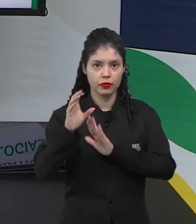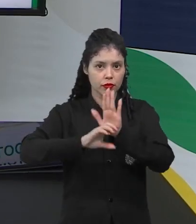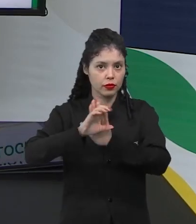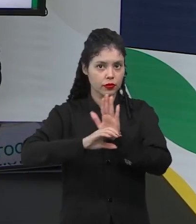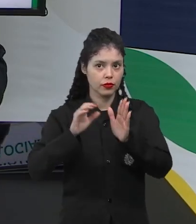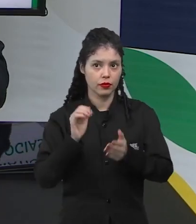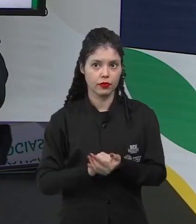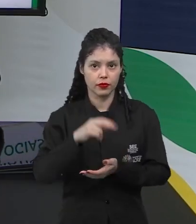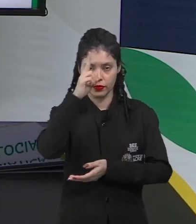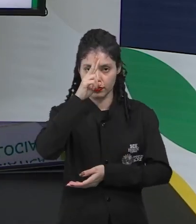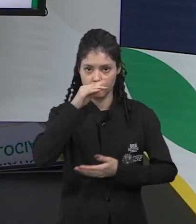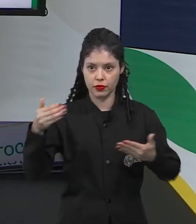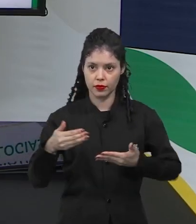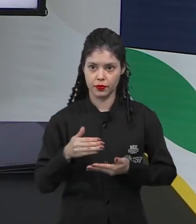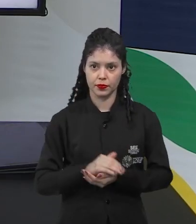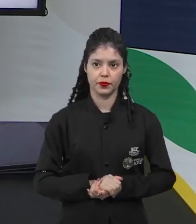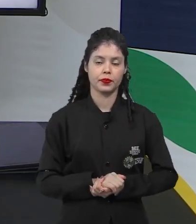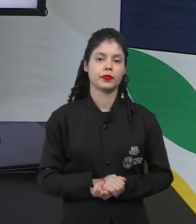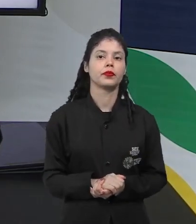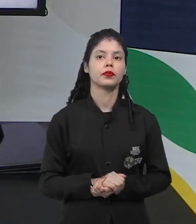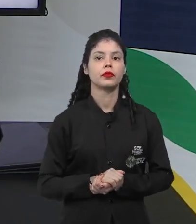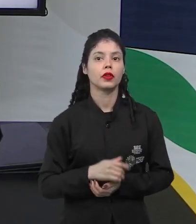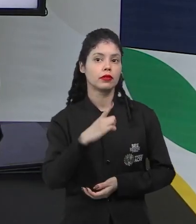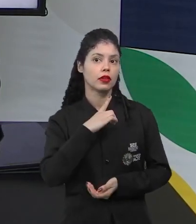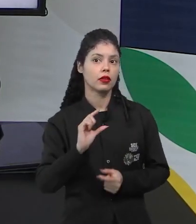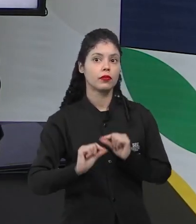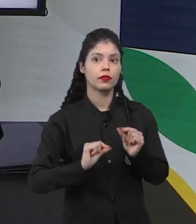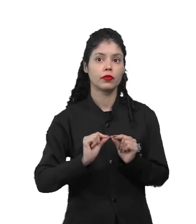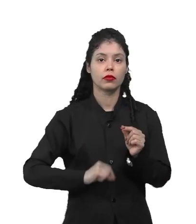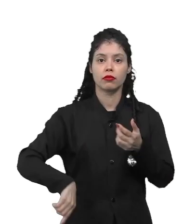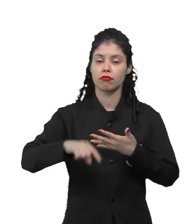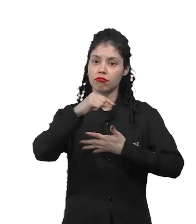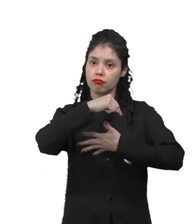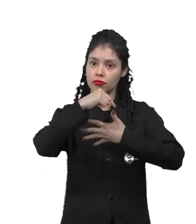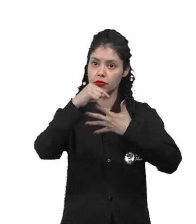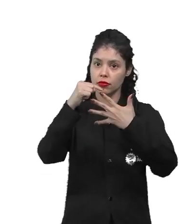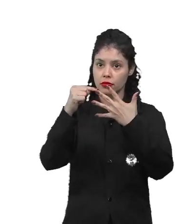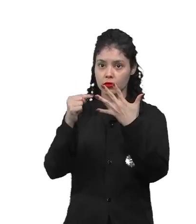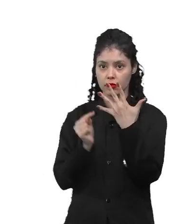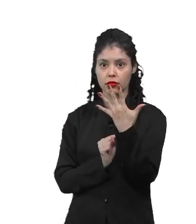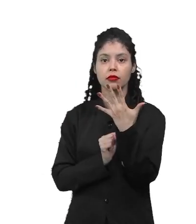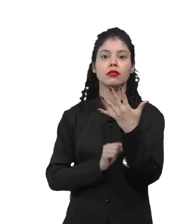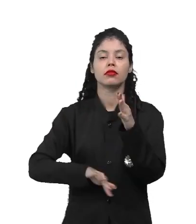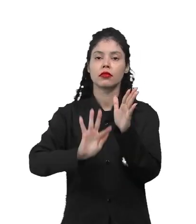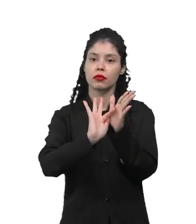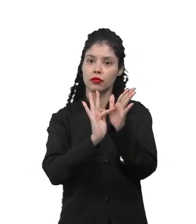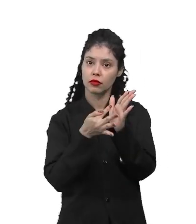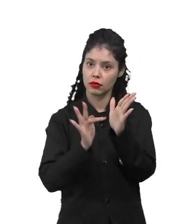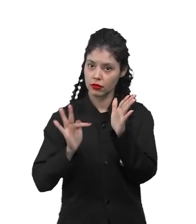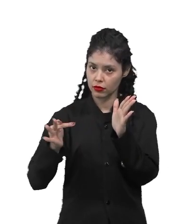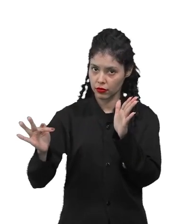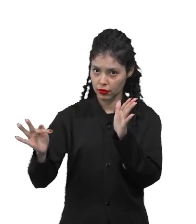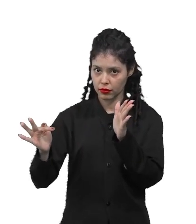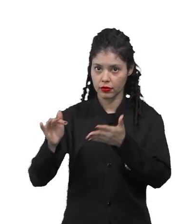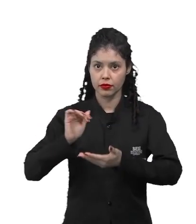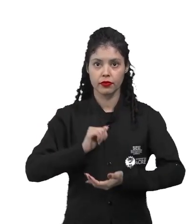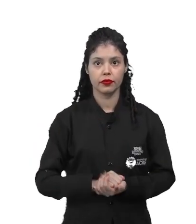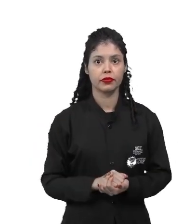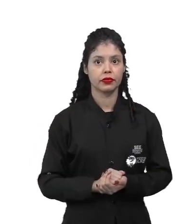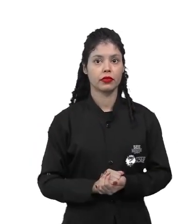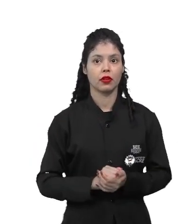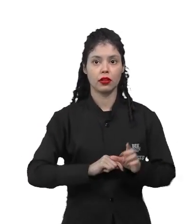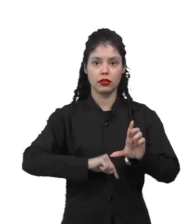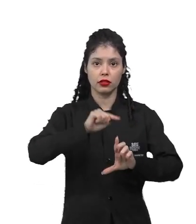gente poder tá lembrando. Eu tenho aqui o top 5, se você olhar direitinho no top 5 aqui já aparece a parte de função. E